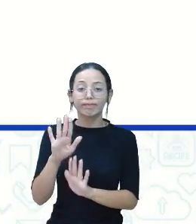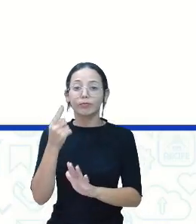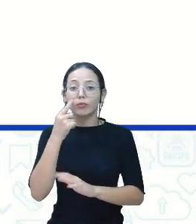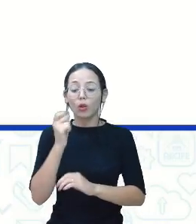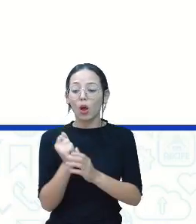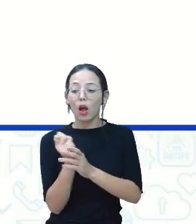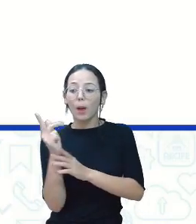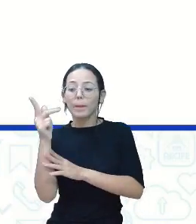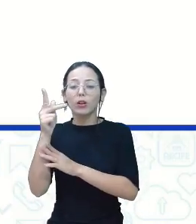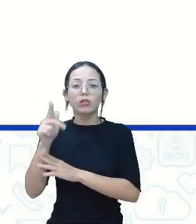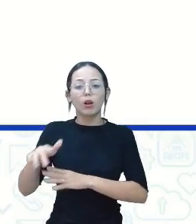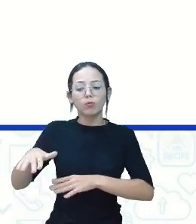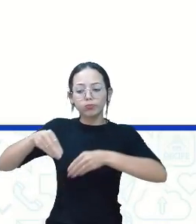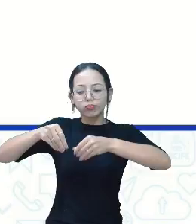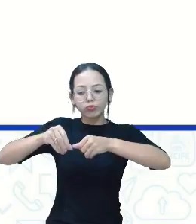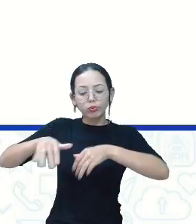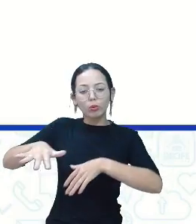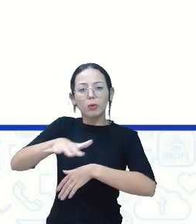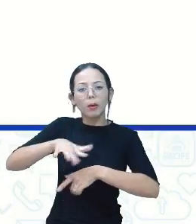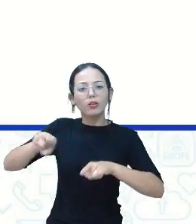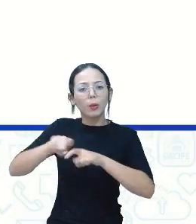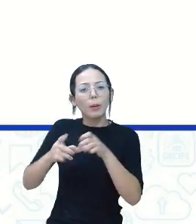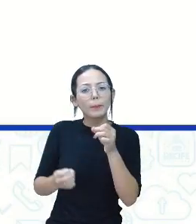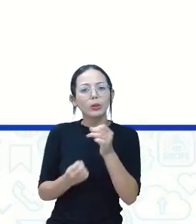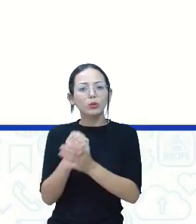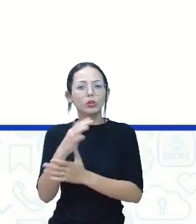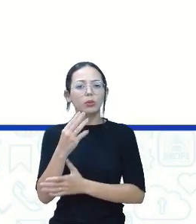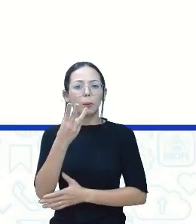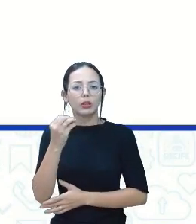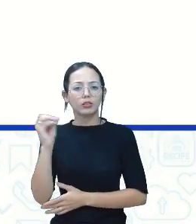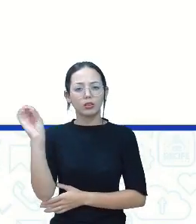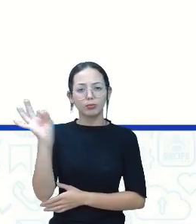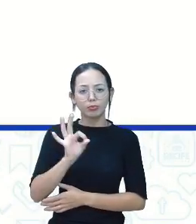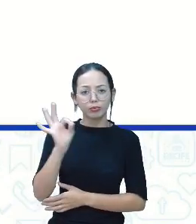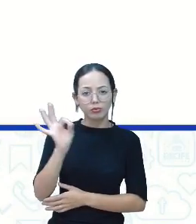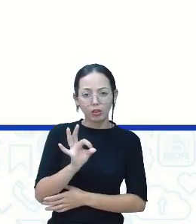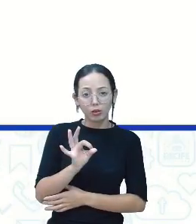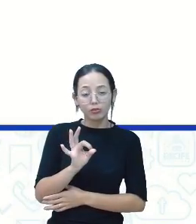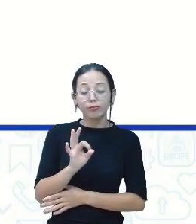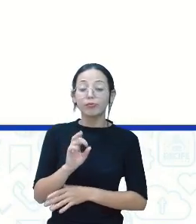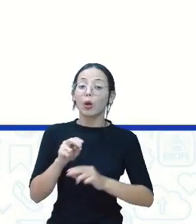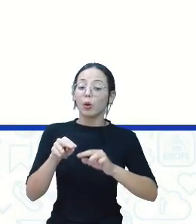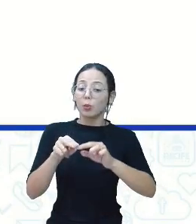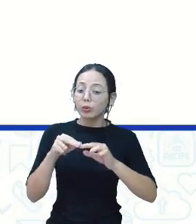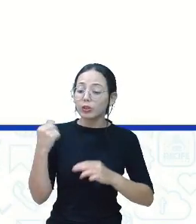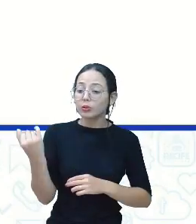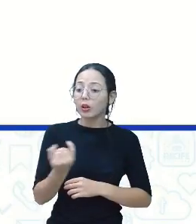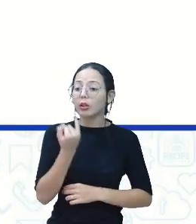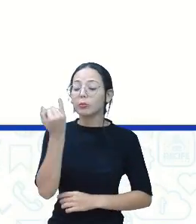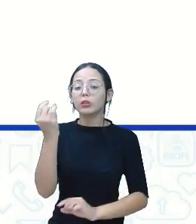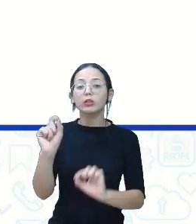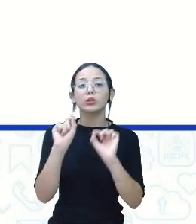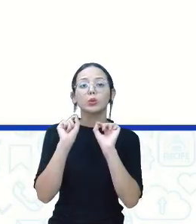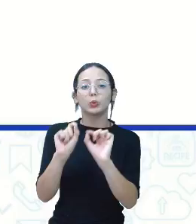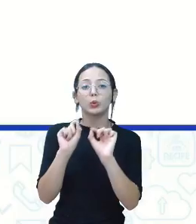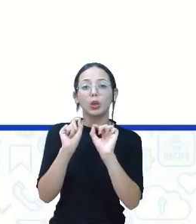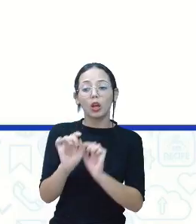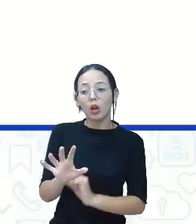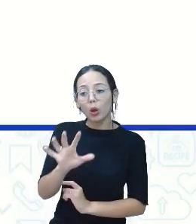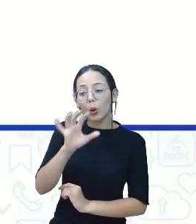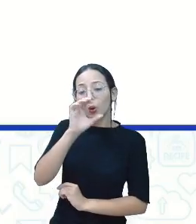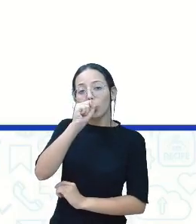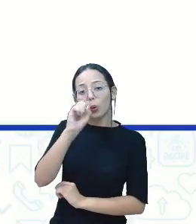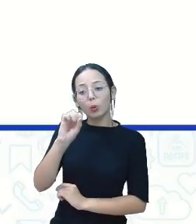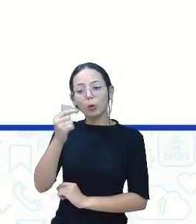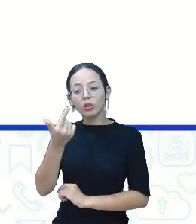plantas terrestres também produzem cerca de 30%. Daí a importância do gás oxigênio e